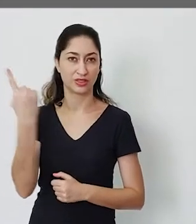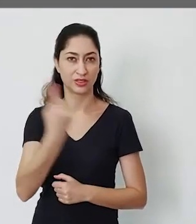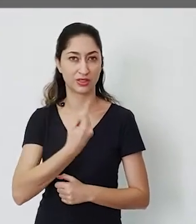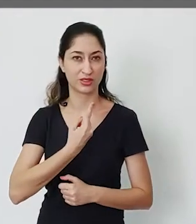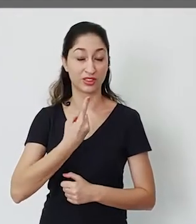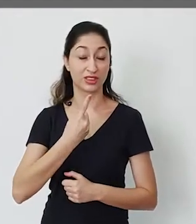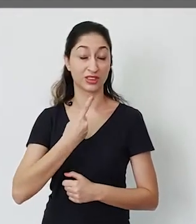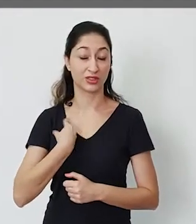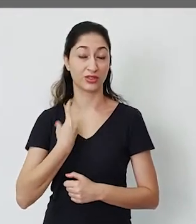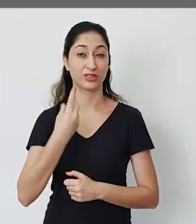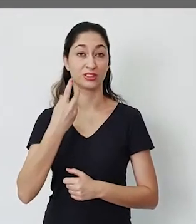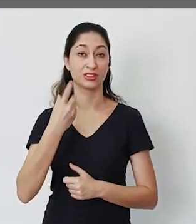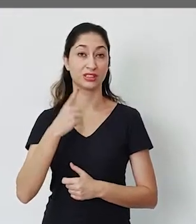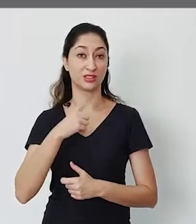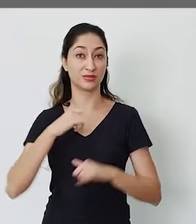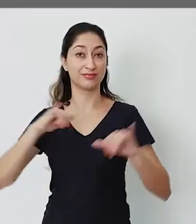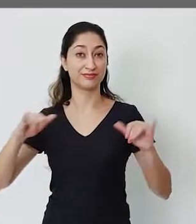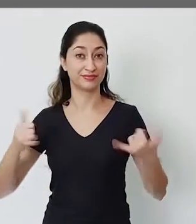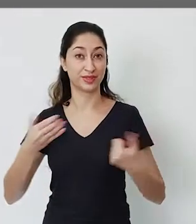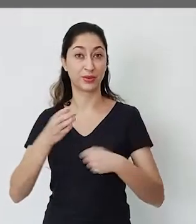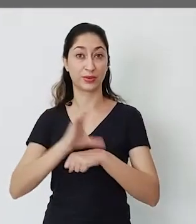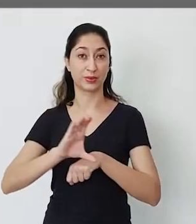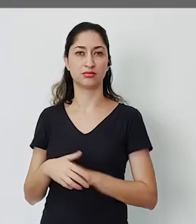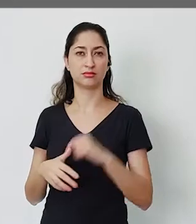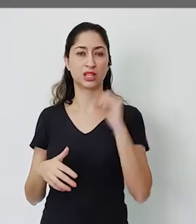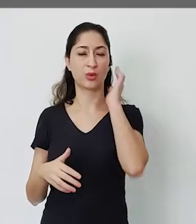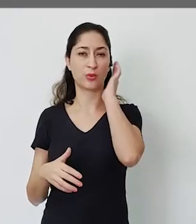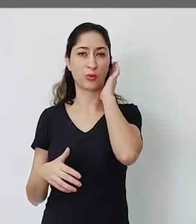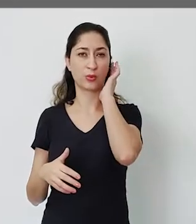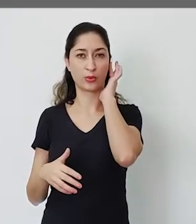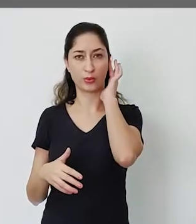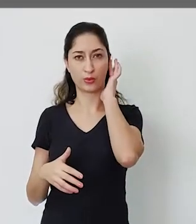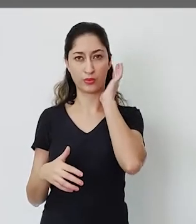cidade e nesse trabalho aí de